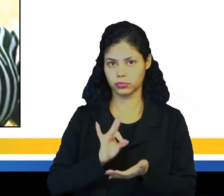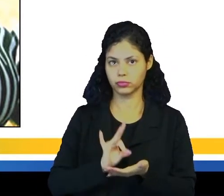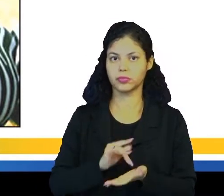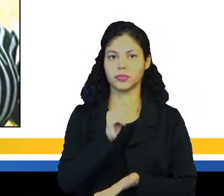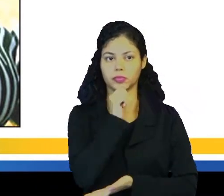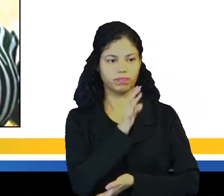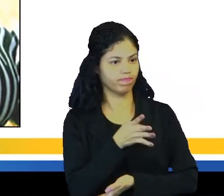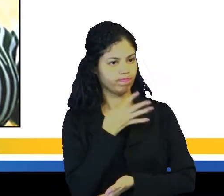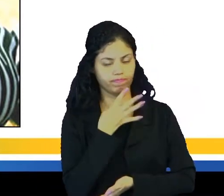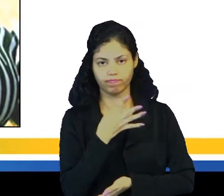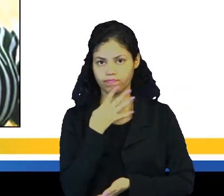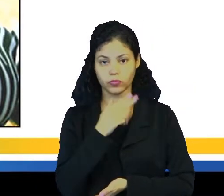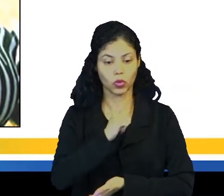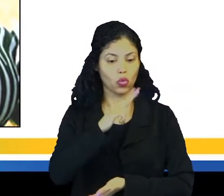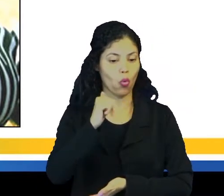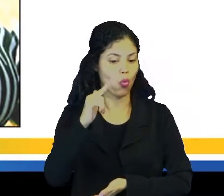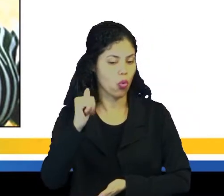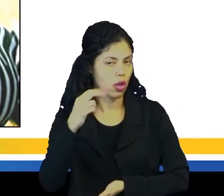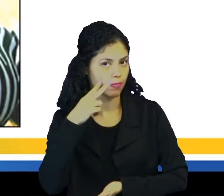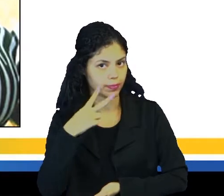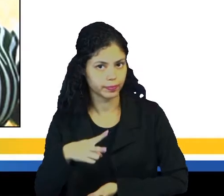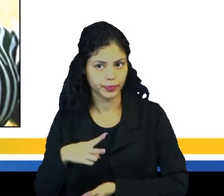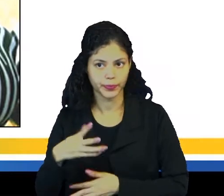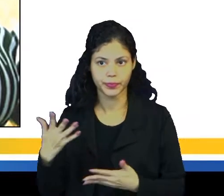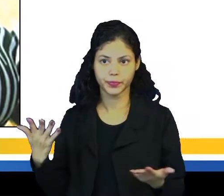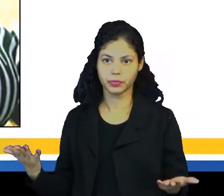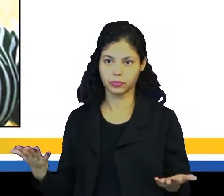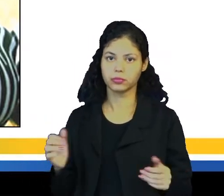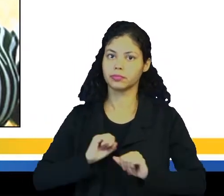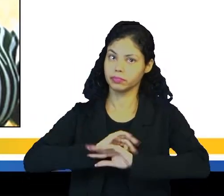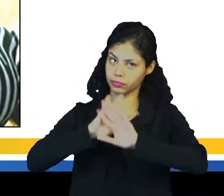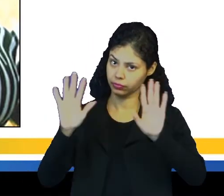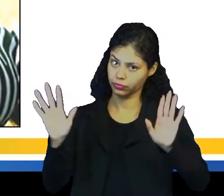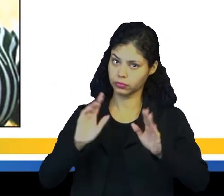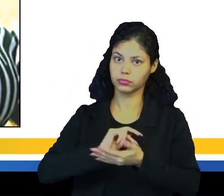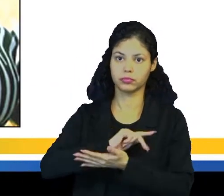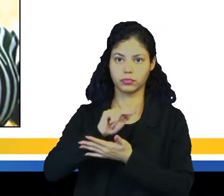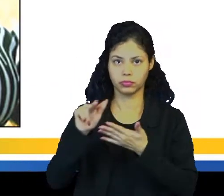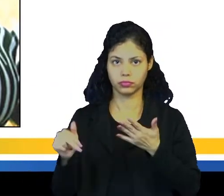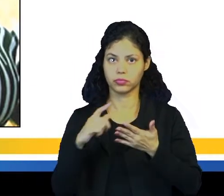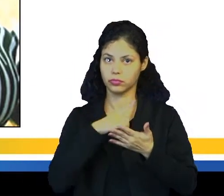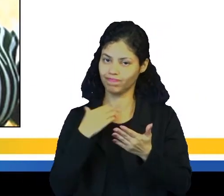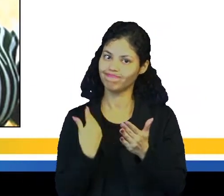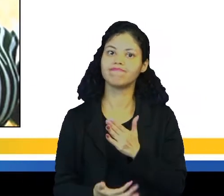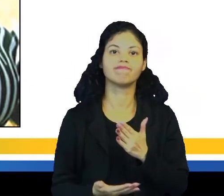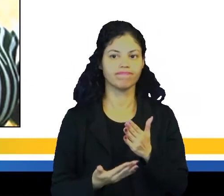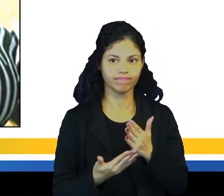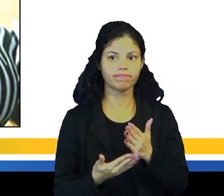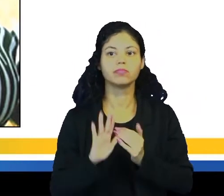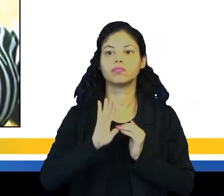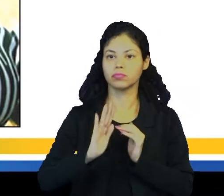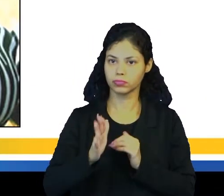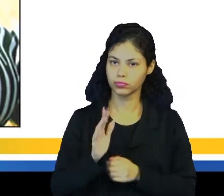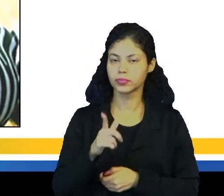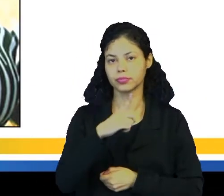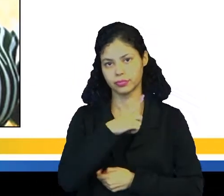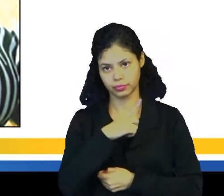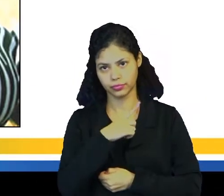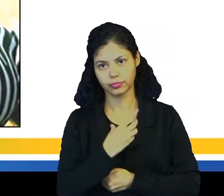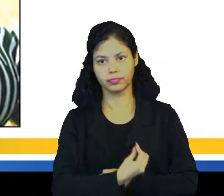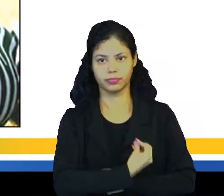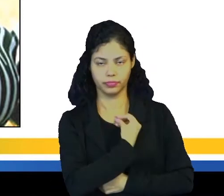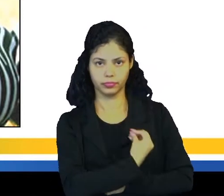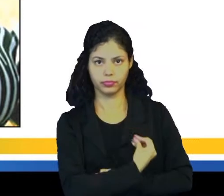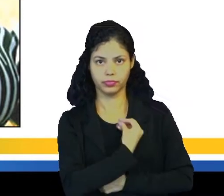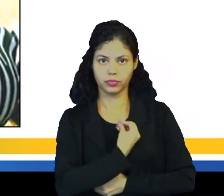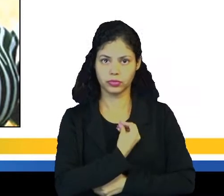não conhece ou nunca ouviu falar. É claro que a biodiversidade também existe em perdas. Já existiram animais que já